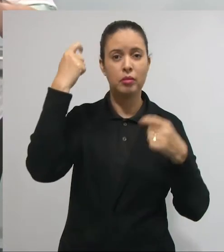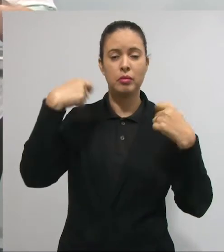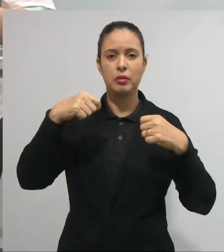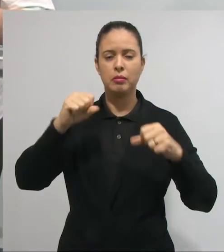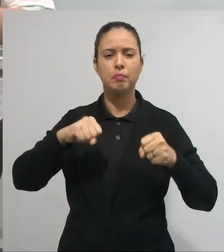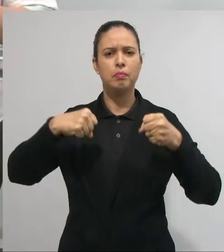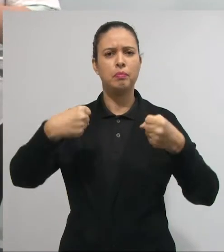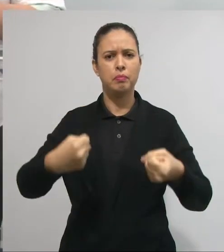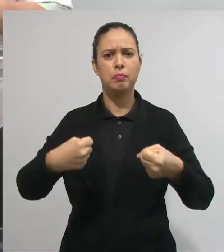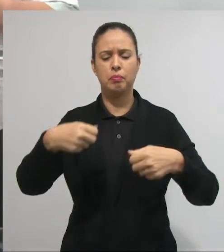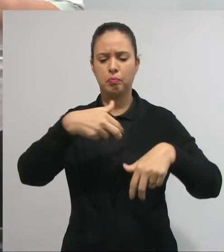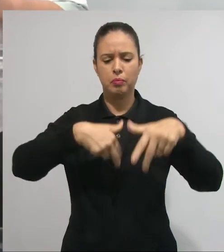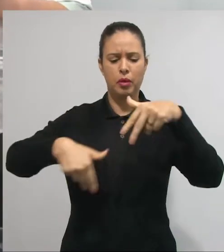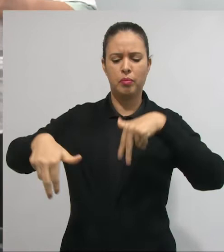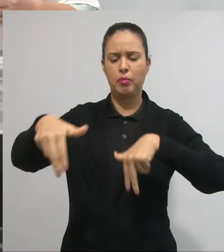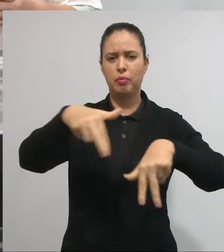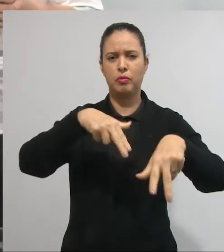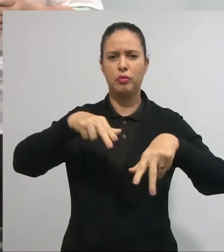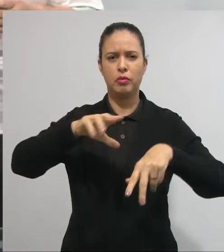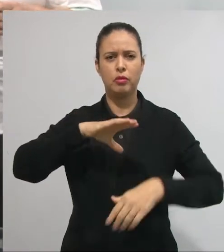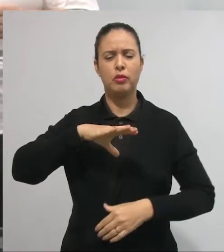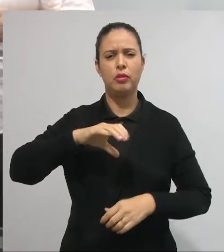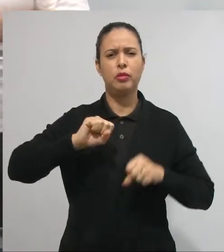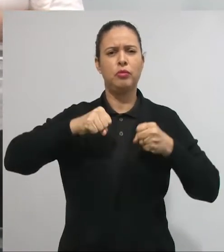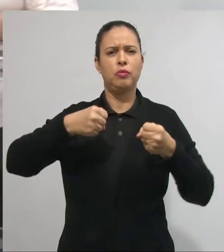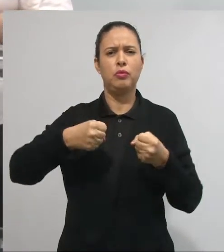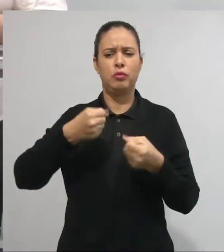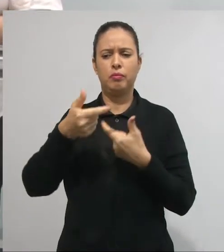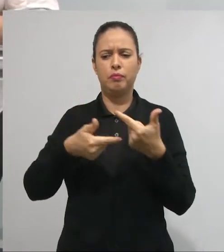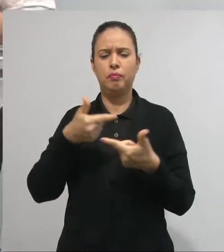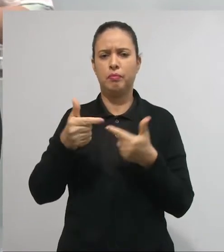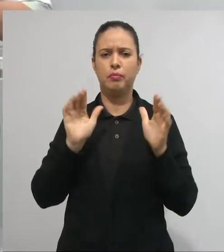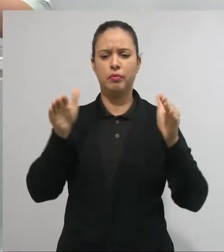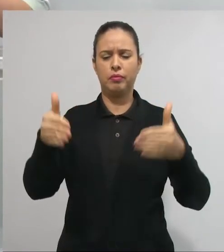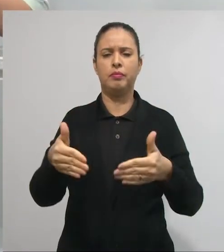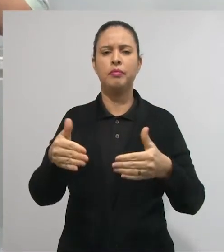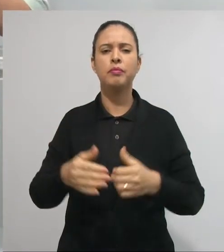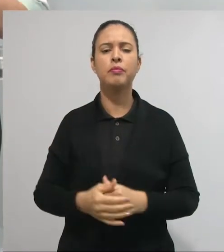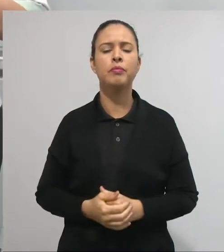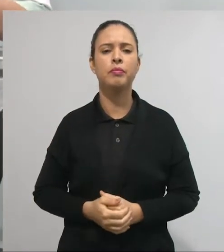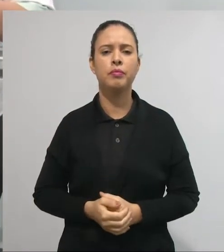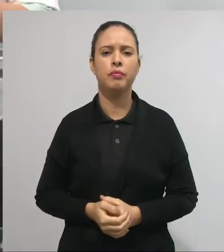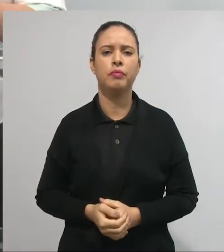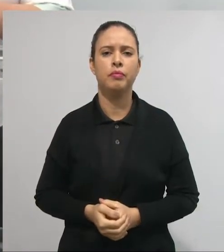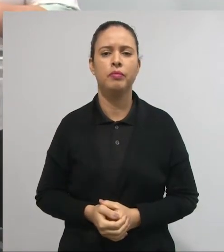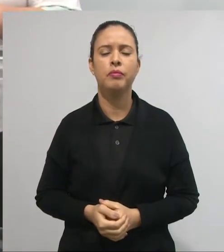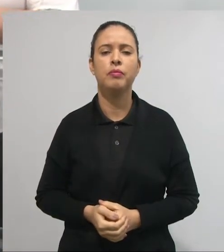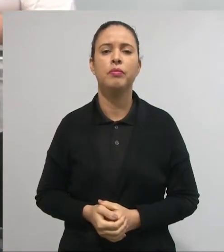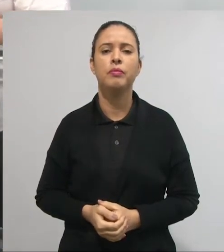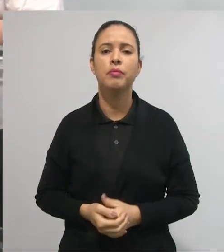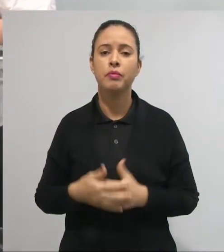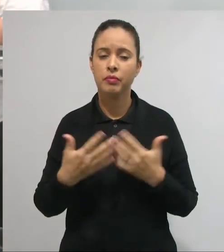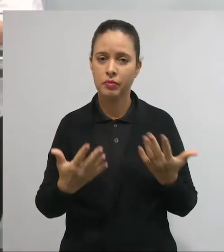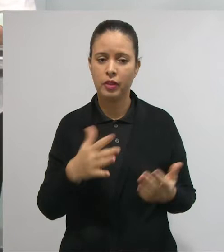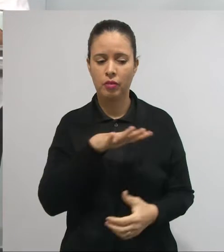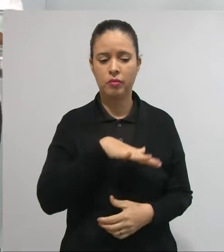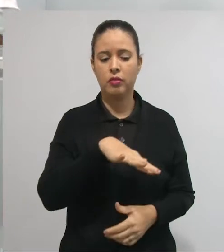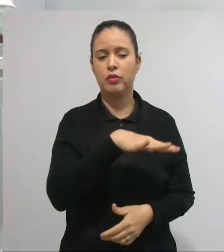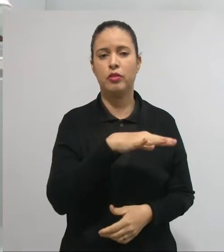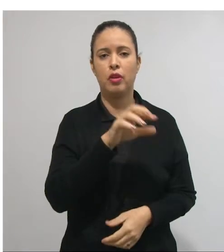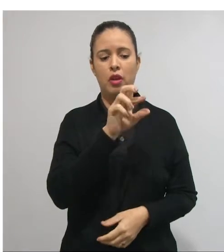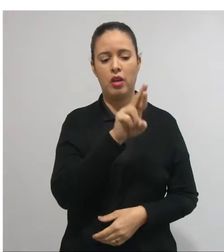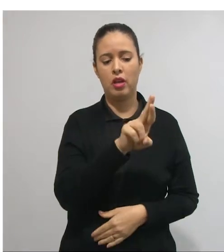envolvidas e estiverem dando o seu melhor, né? E aí, esse setor, além de mudar